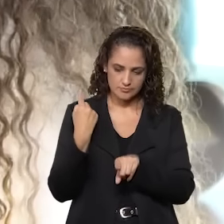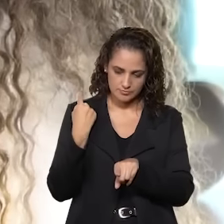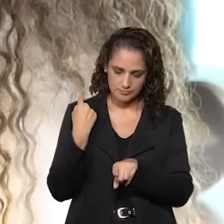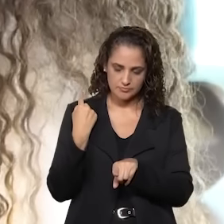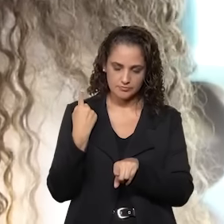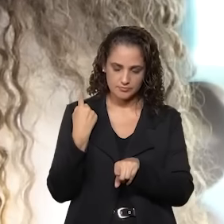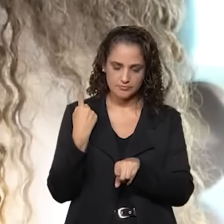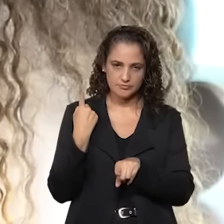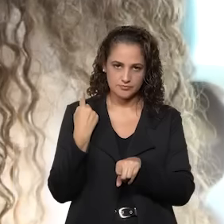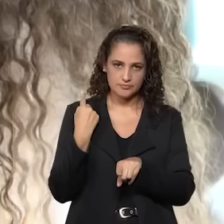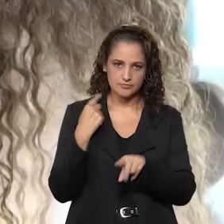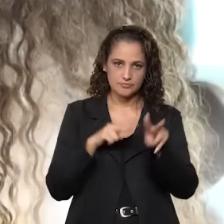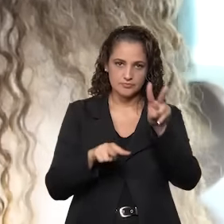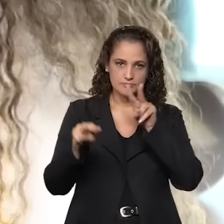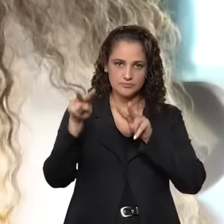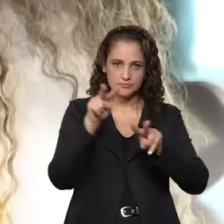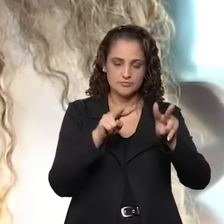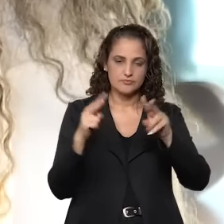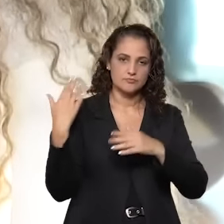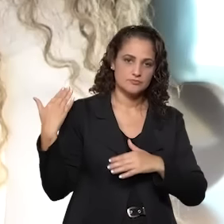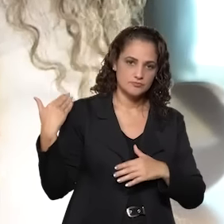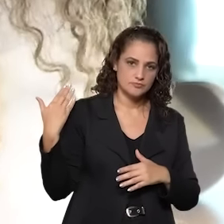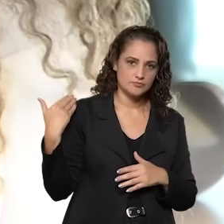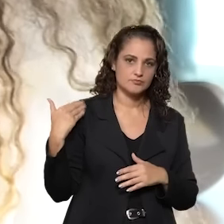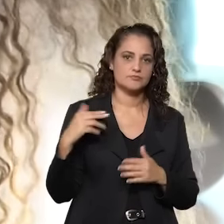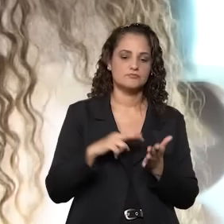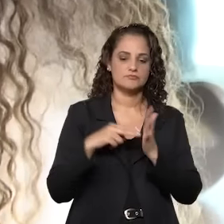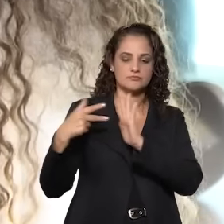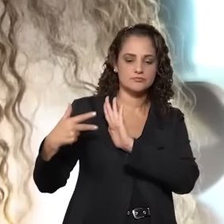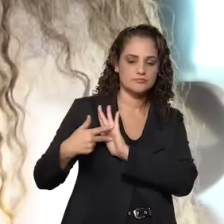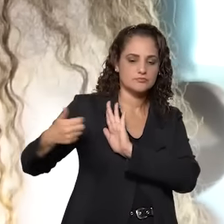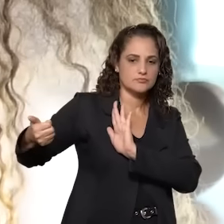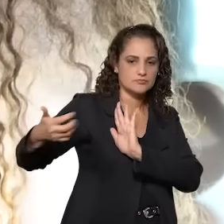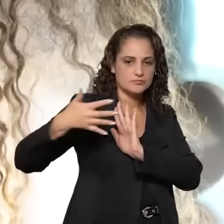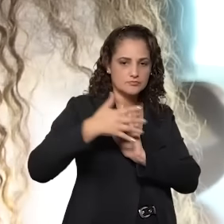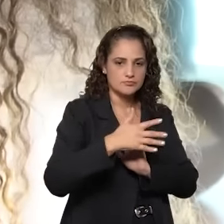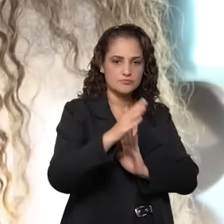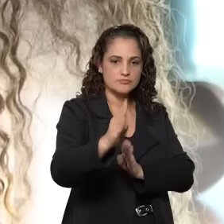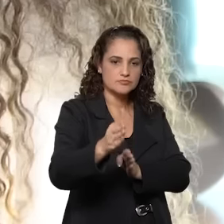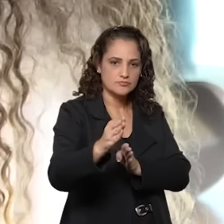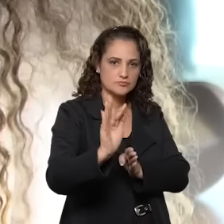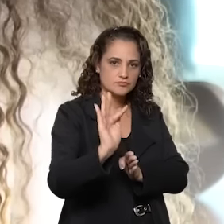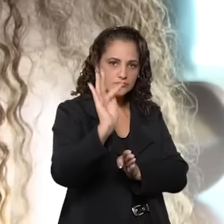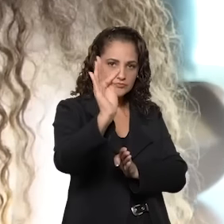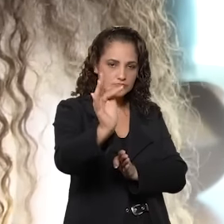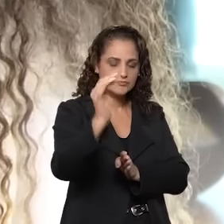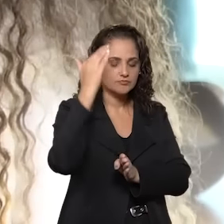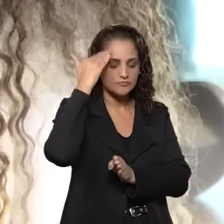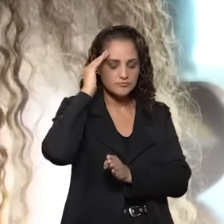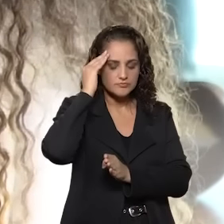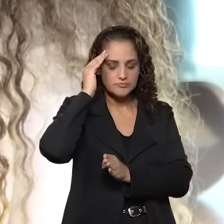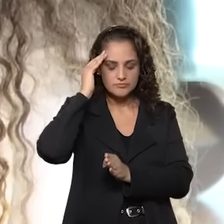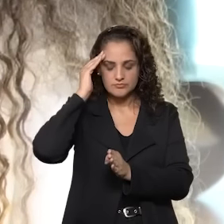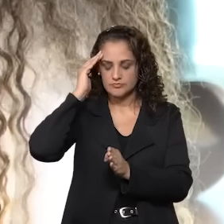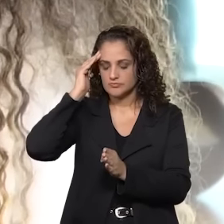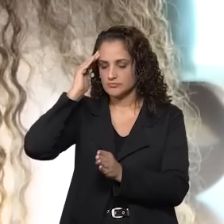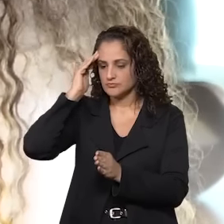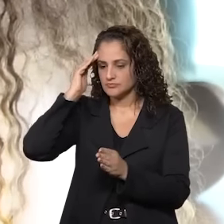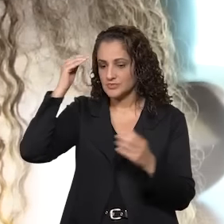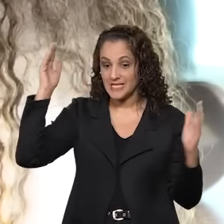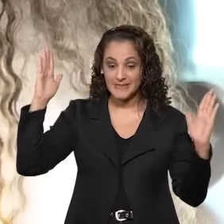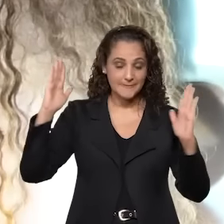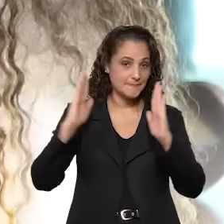né então assim olhando pro passado retificando o passado para projetar o meu futuro eu entendo eu começo a entender o tamanho do